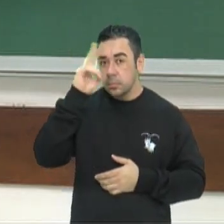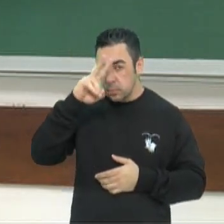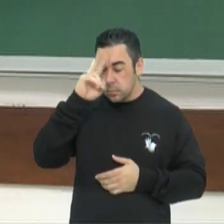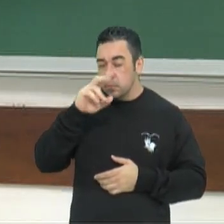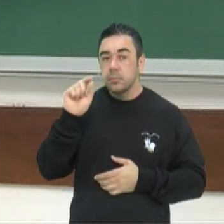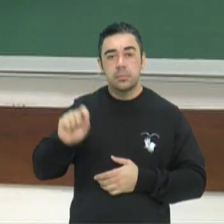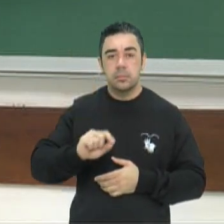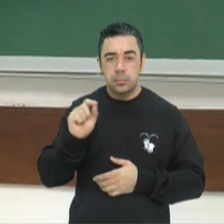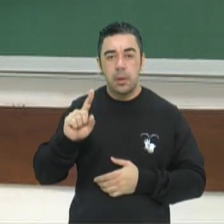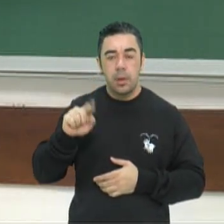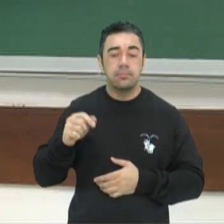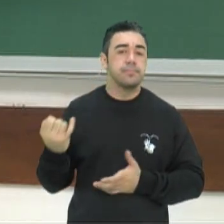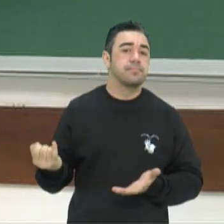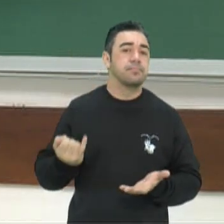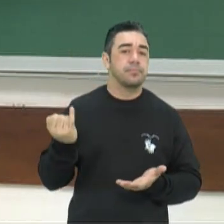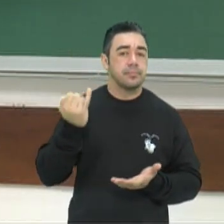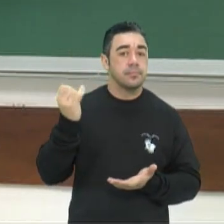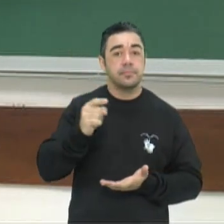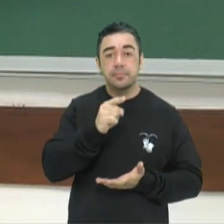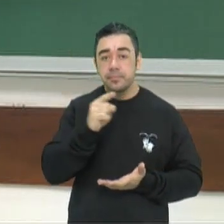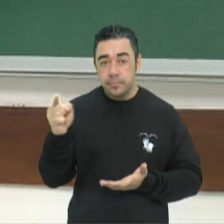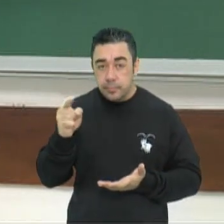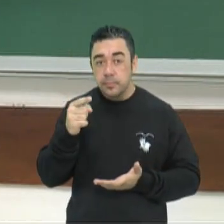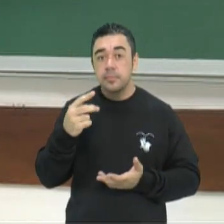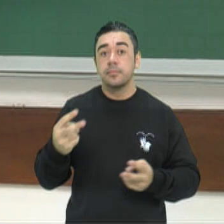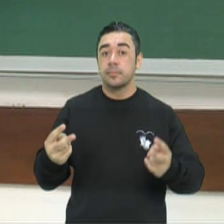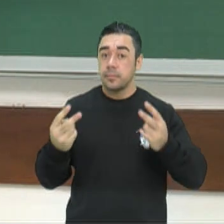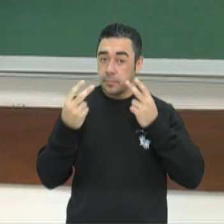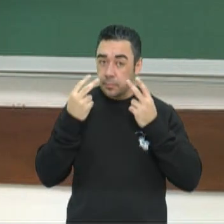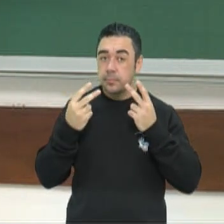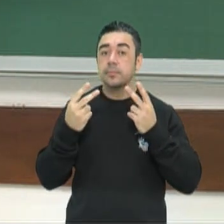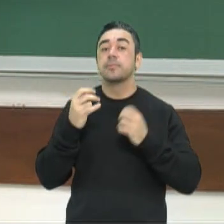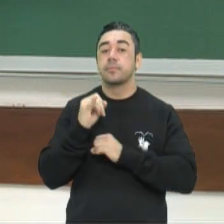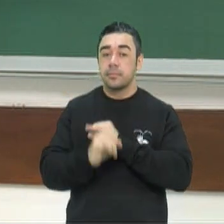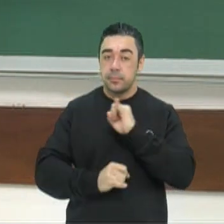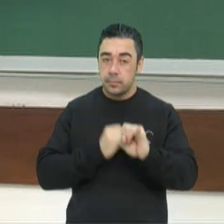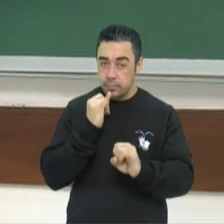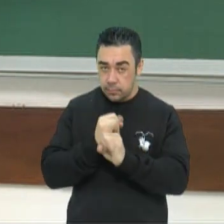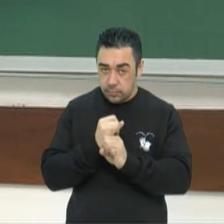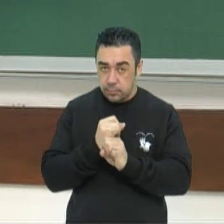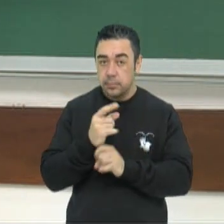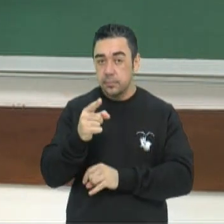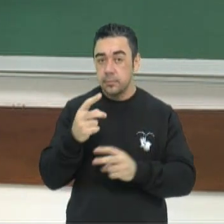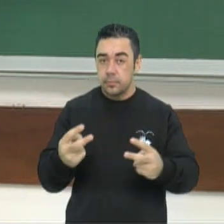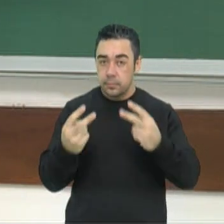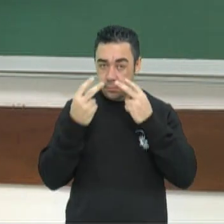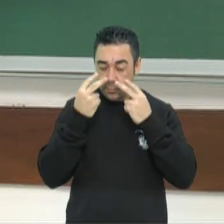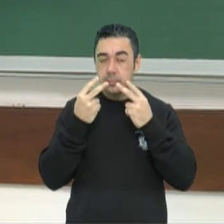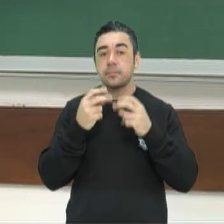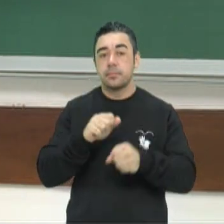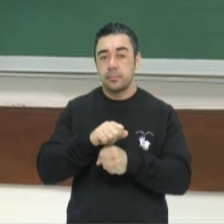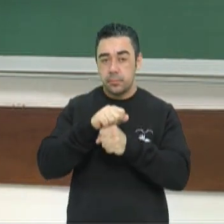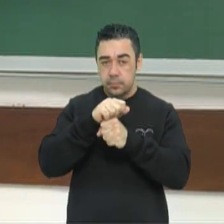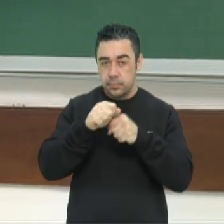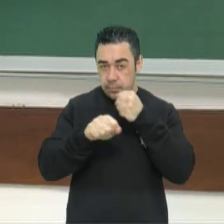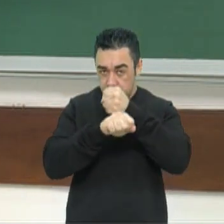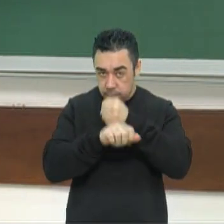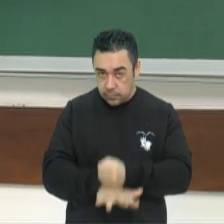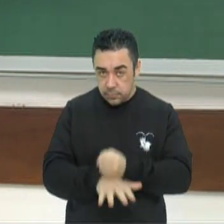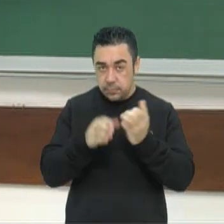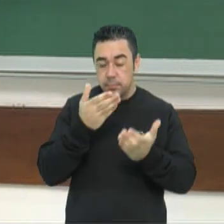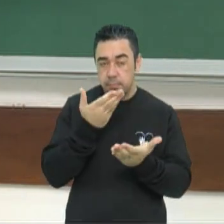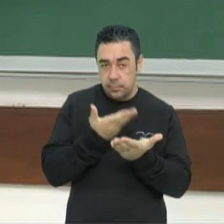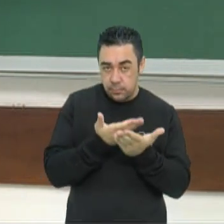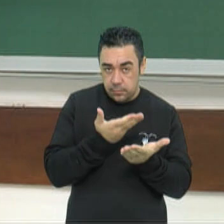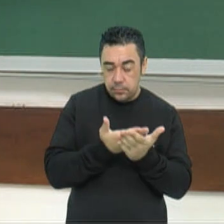relembrar sobre a importância de você que está acessando pela internet, você que está acessando pelo aplicativo Aula